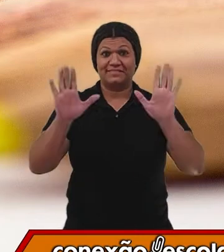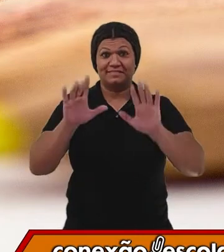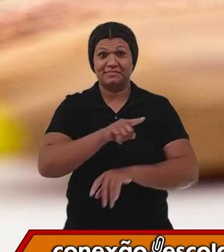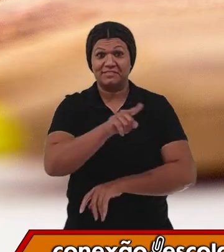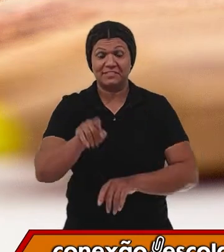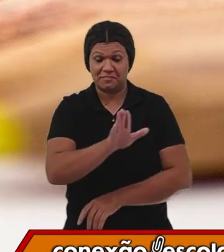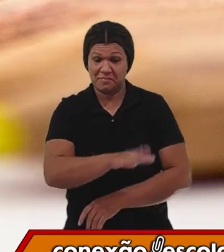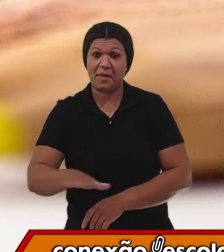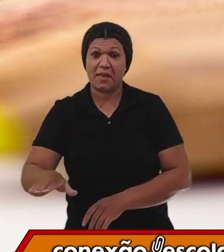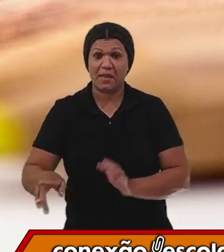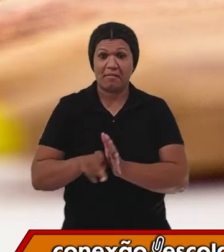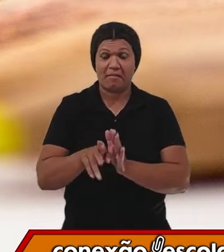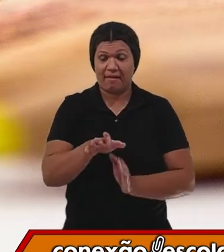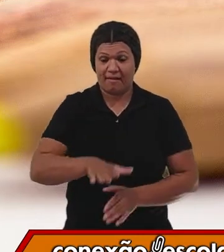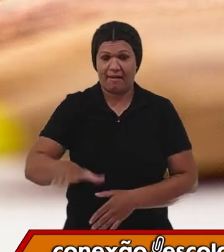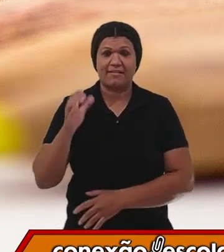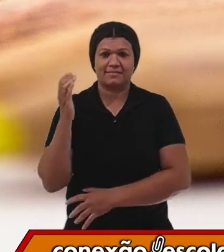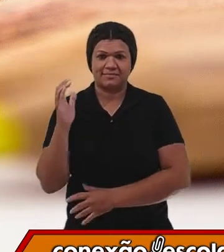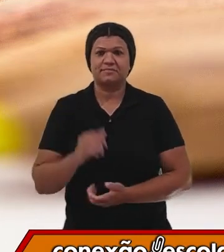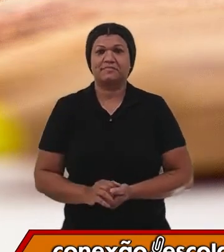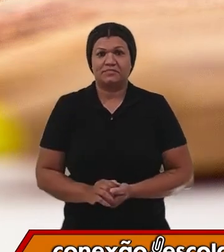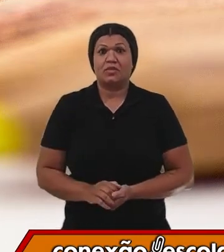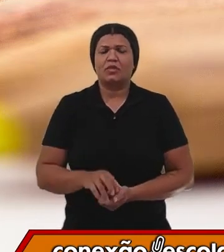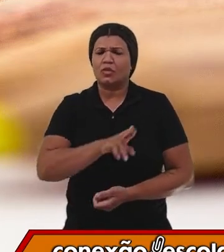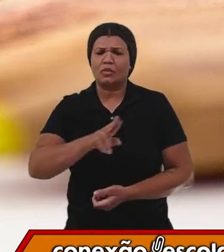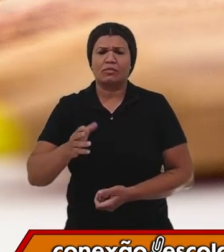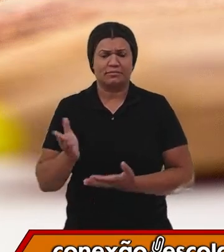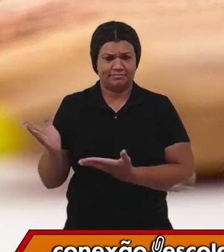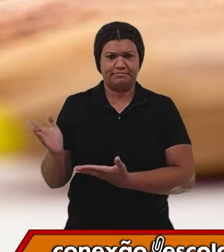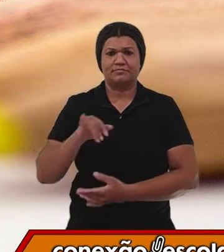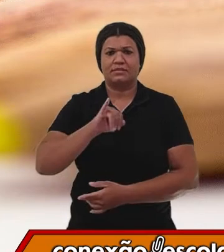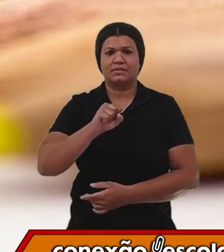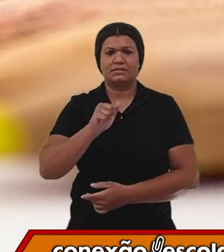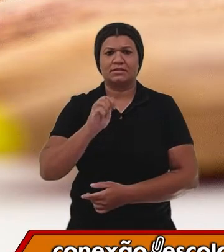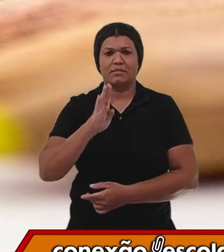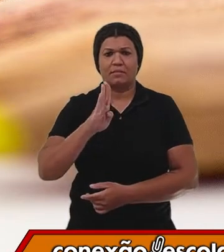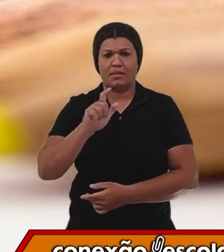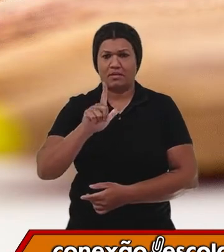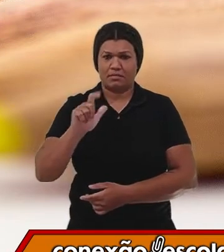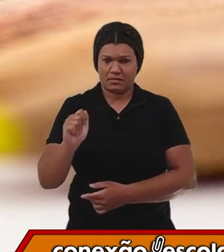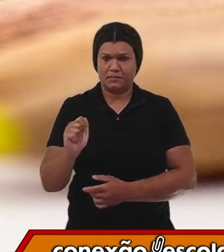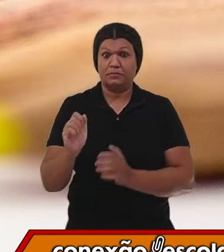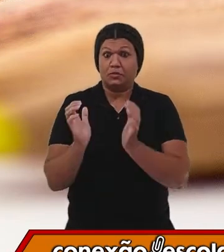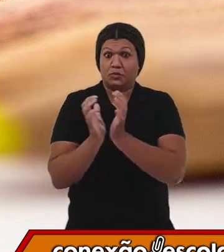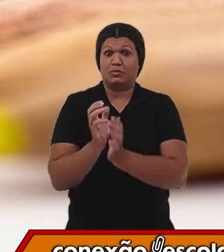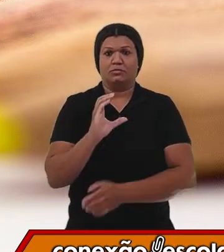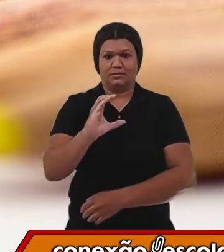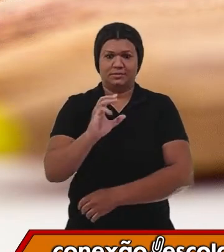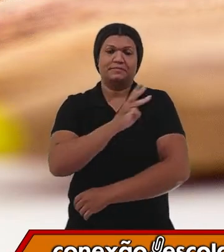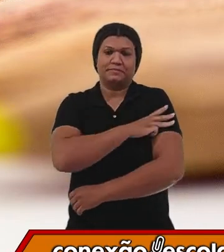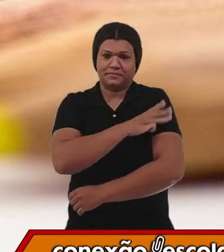pequenos cientistas! Meu nome é Isabela, sou professora do agrupamento C, terceiro ano. Ao